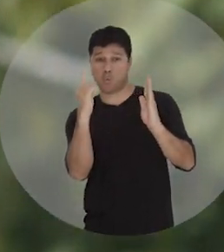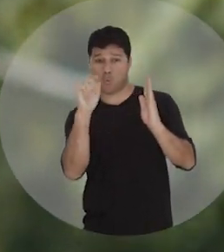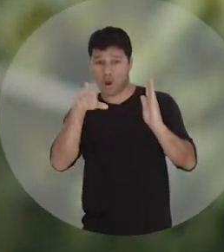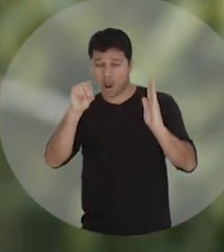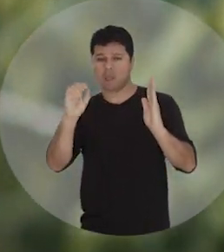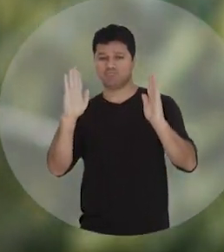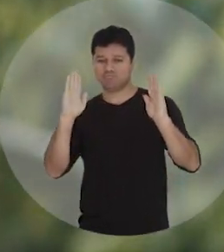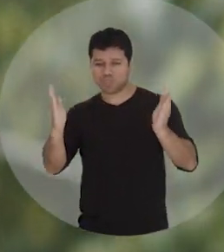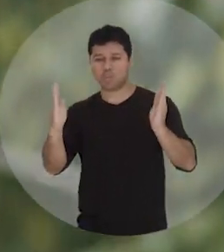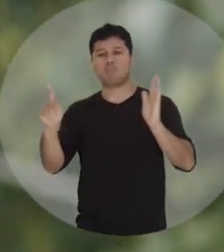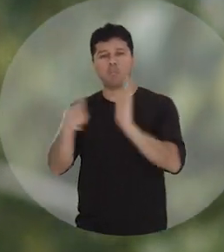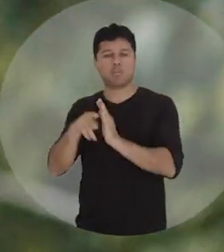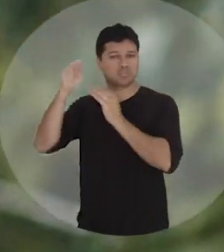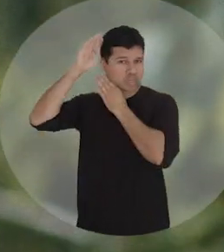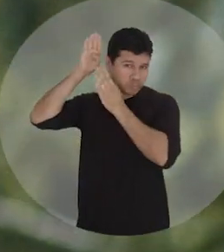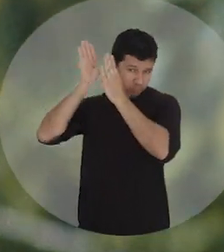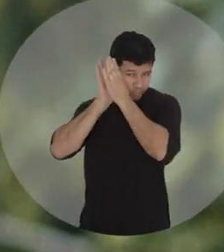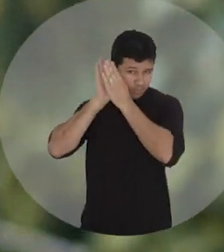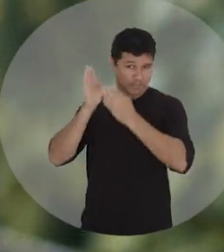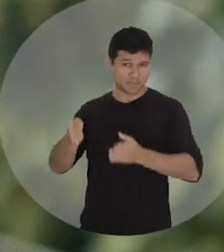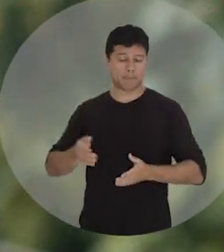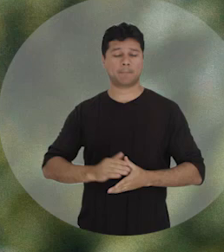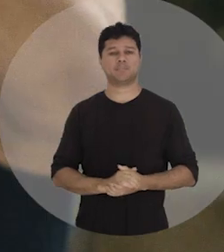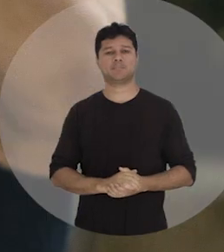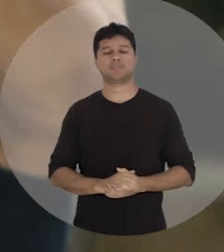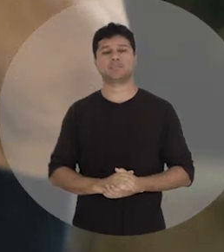um ano de idade, gente fechar realmente o diagnóstico da surdez.